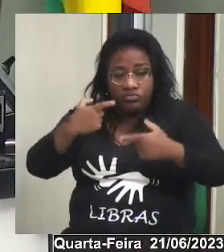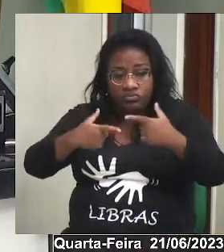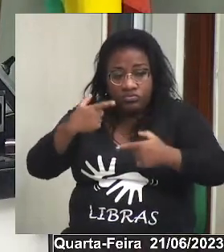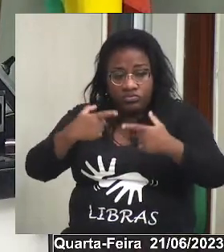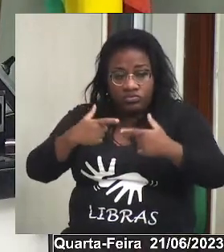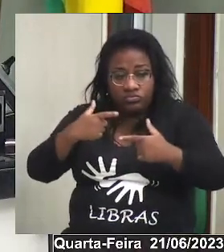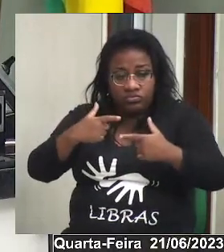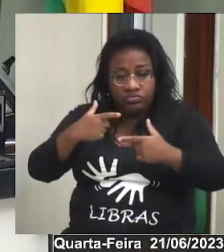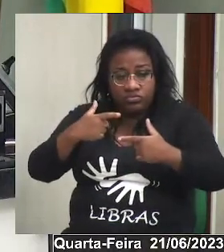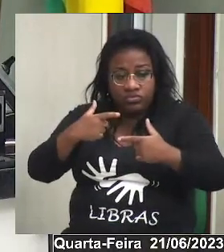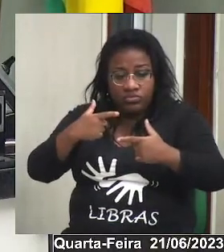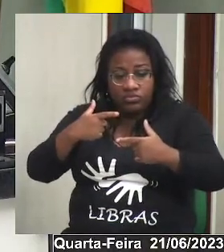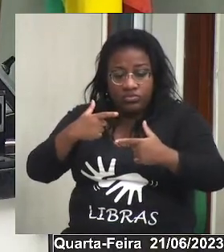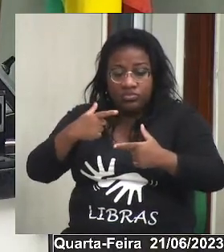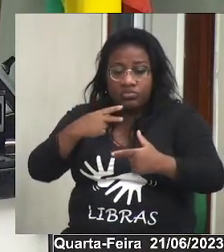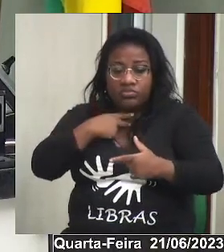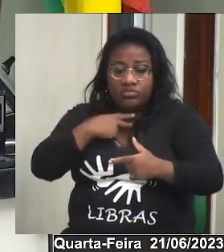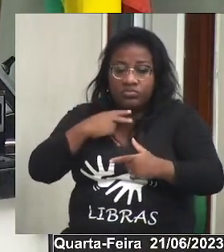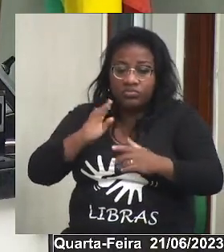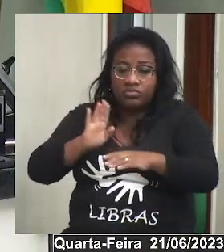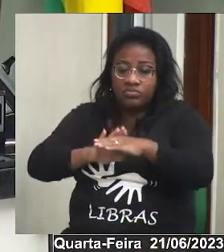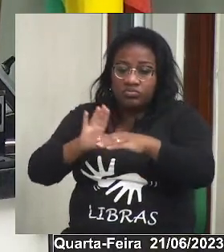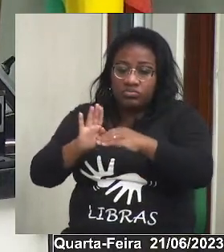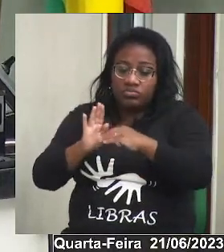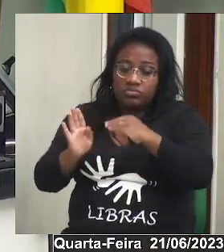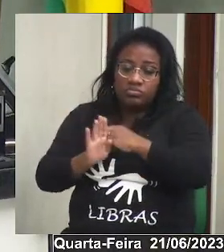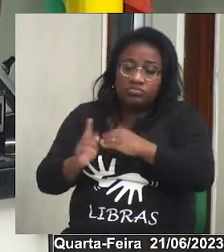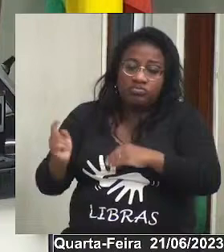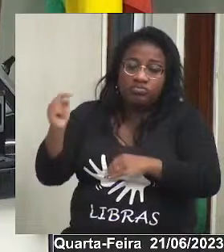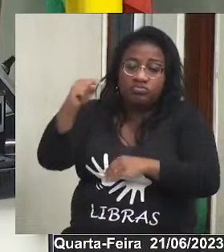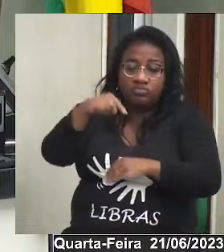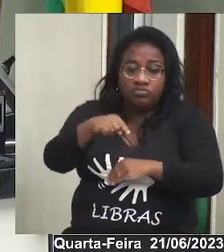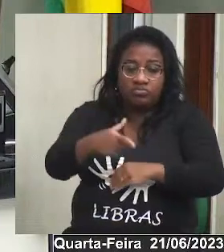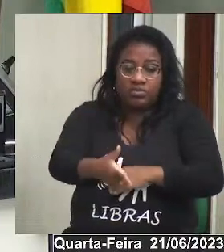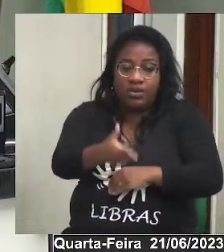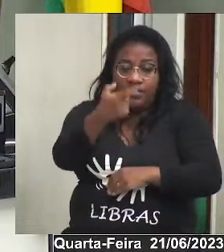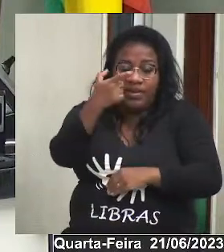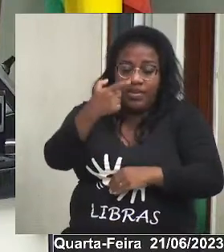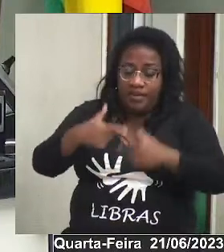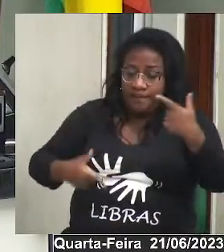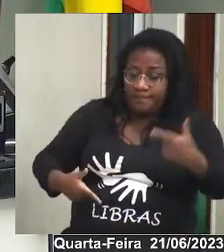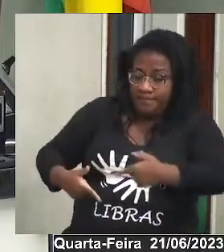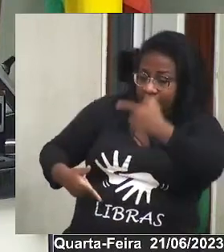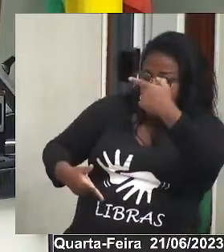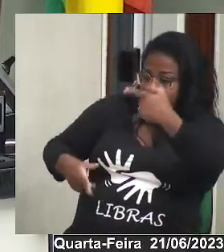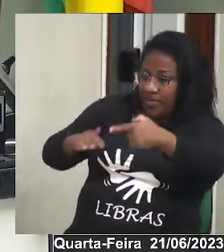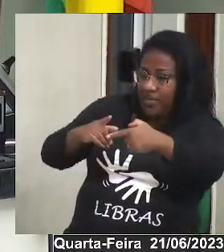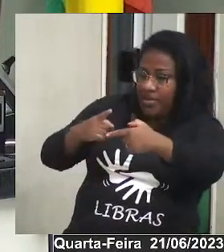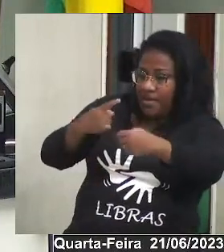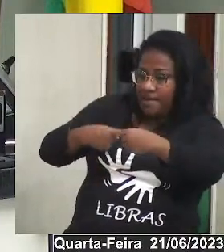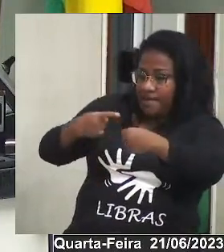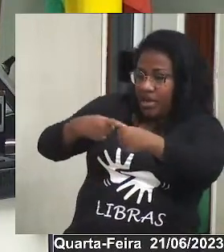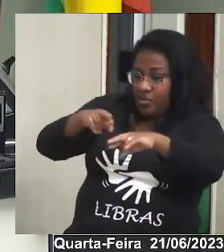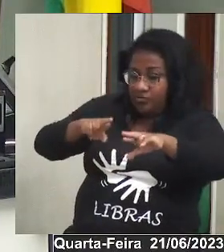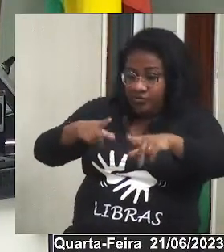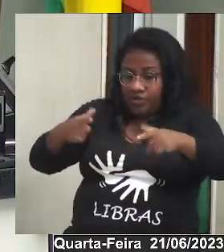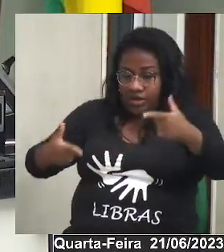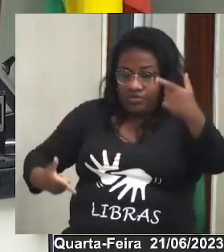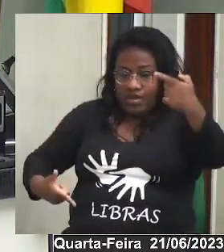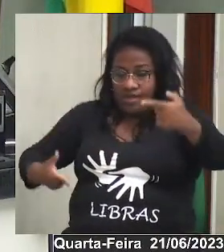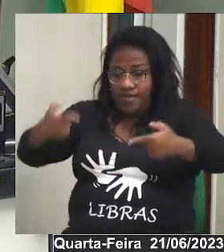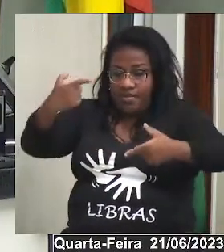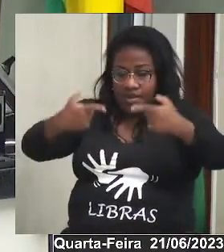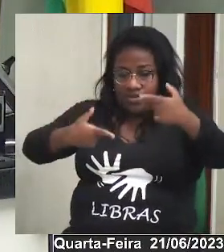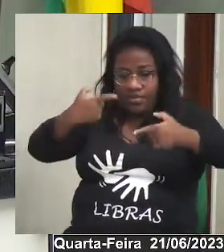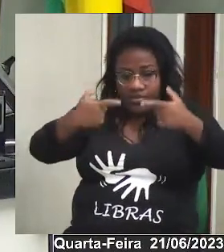São Luís. Você não podia pisar o pé no outro bairro que matava. Você não podia ser, não precisava ser malandro, você não precisava ser nada,